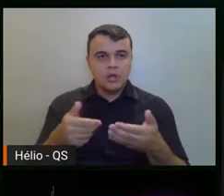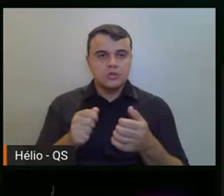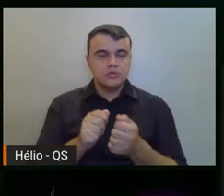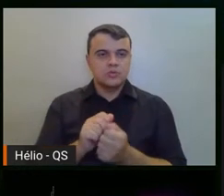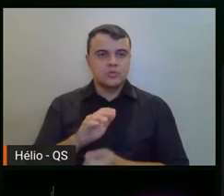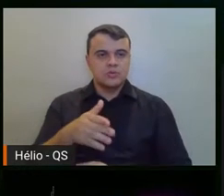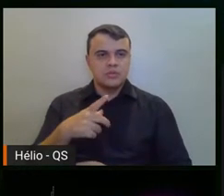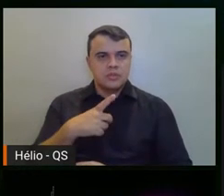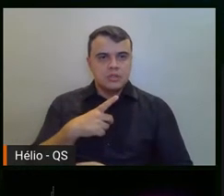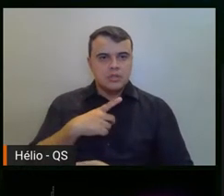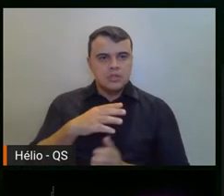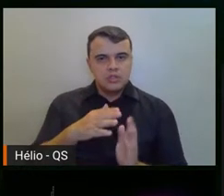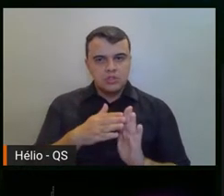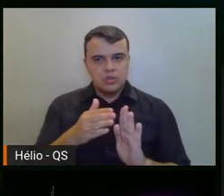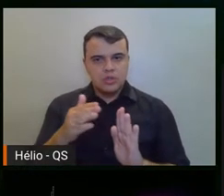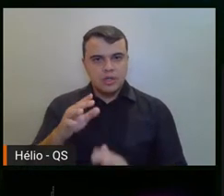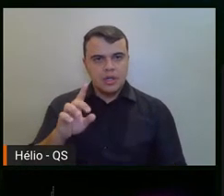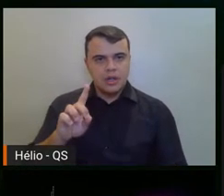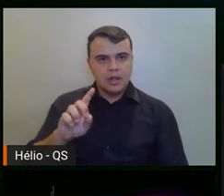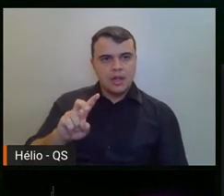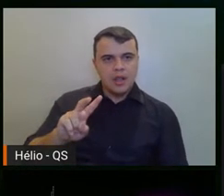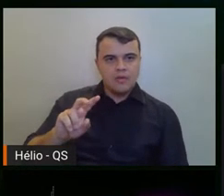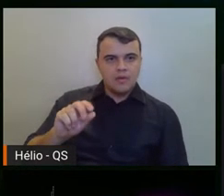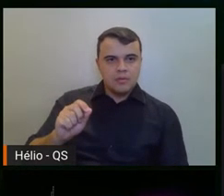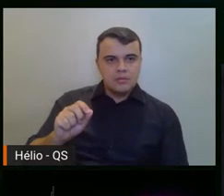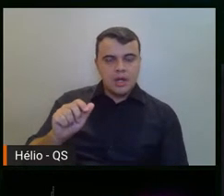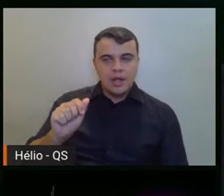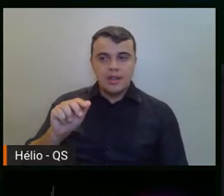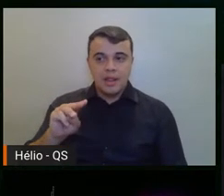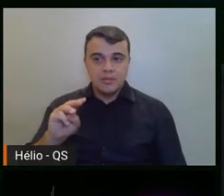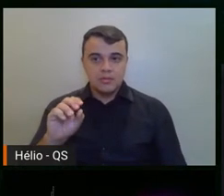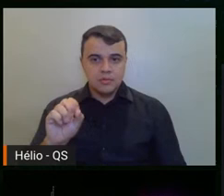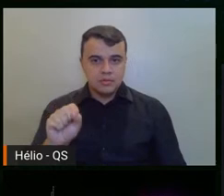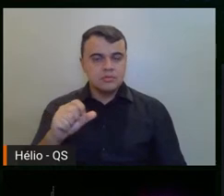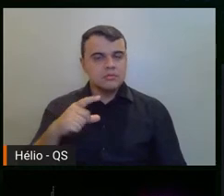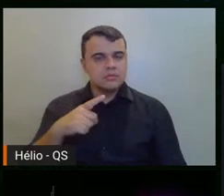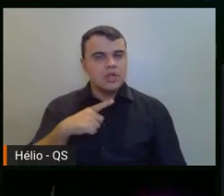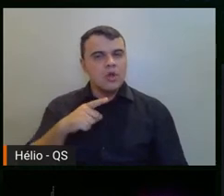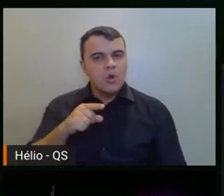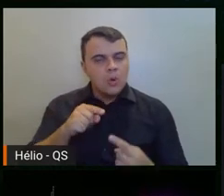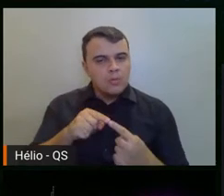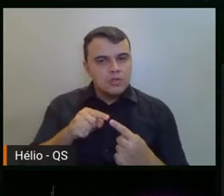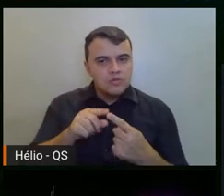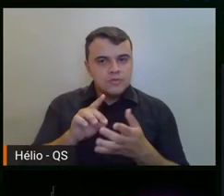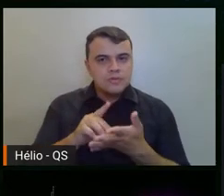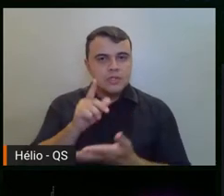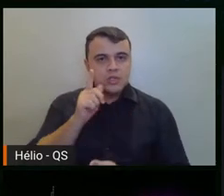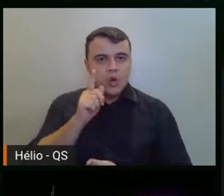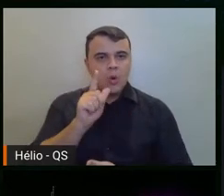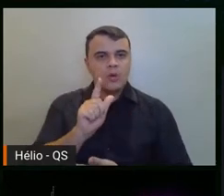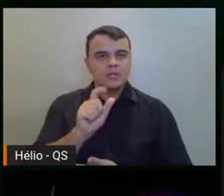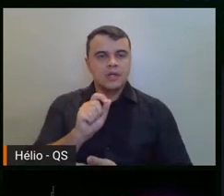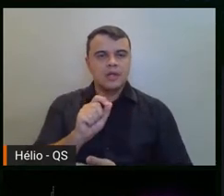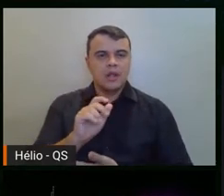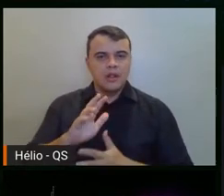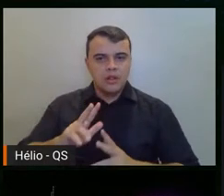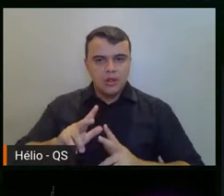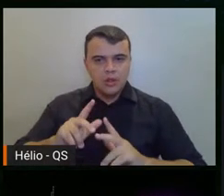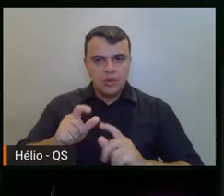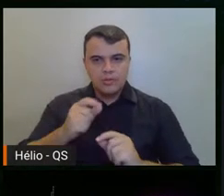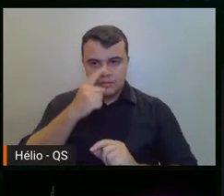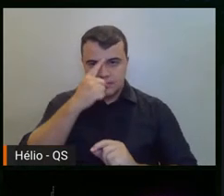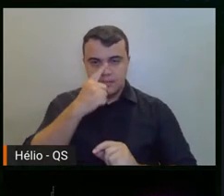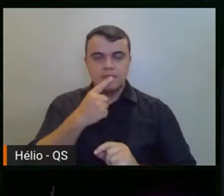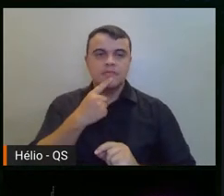tem Devotos com a WS da impulso então aqui o objetivo é realmente que a gente consiga entregar valor para todos os perfis